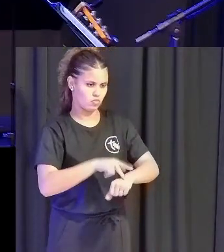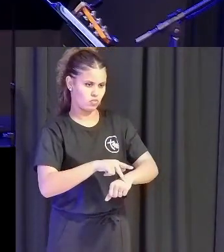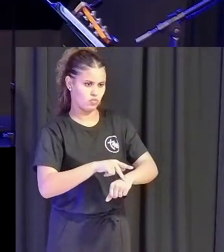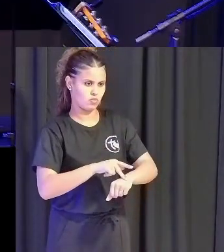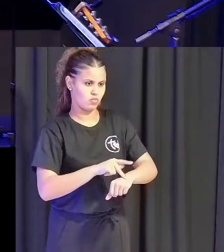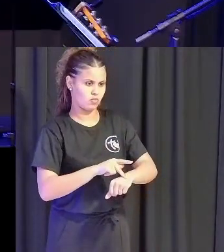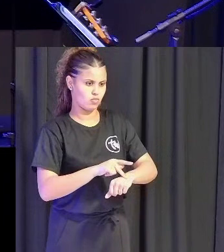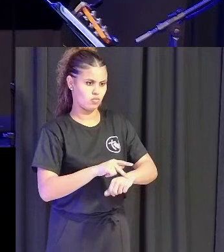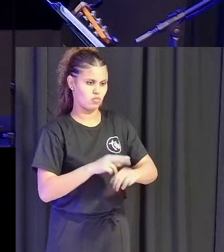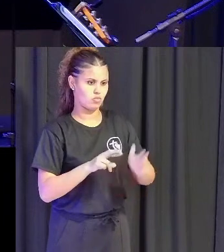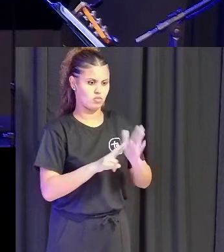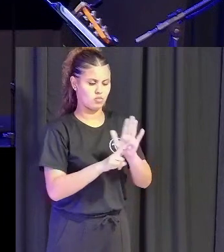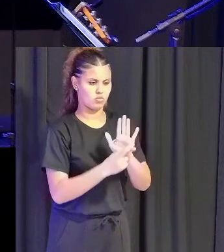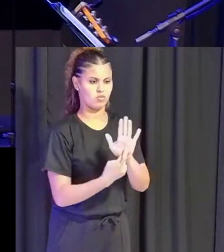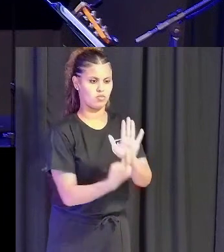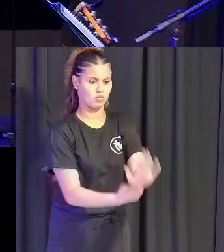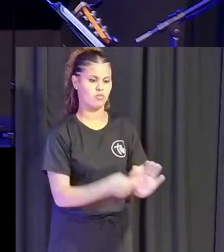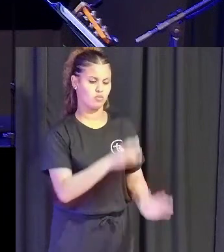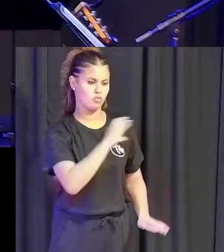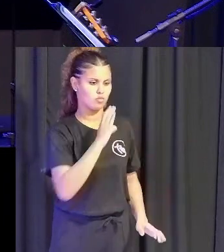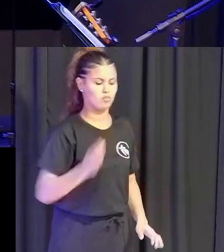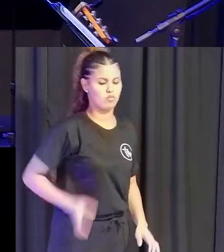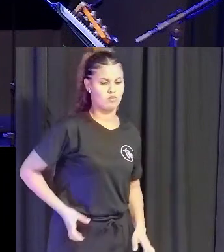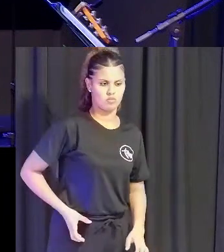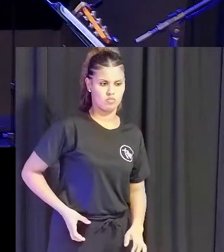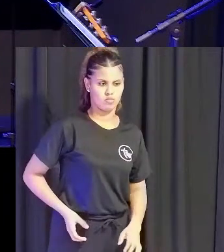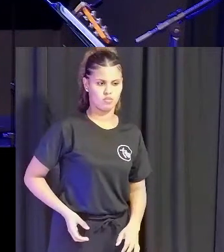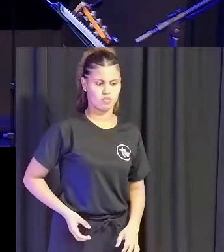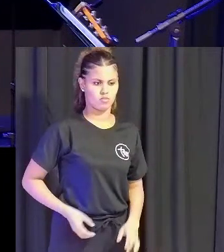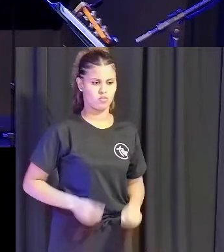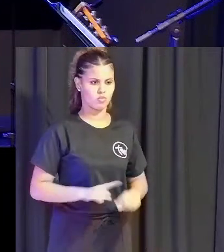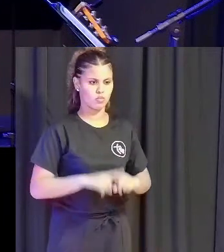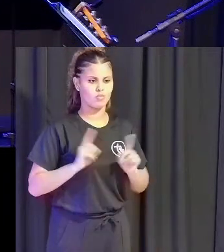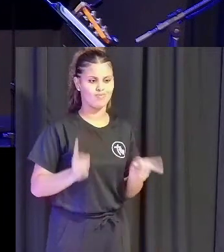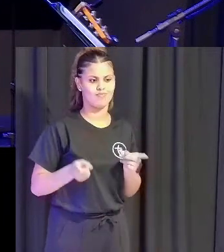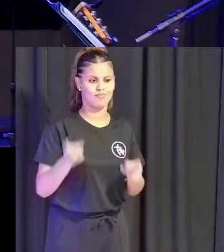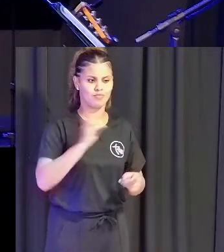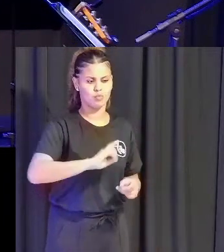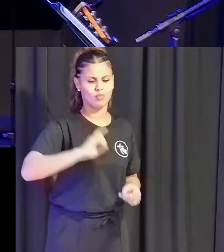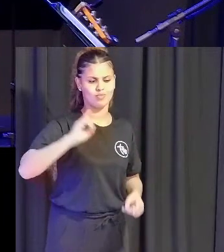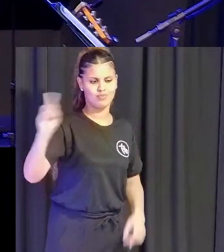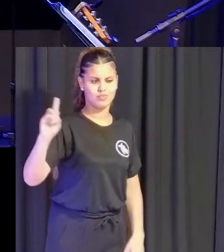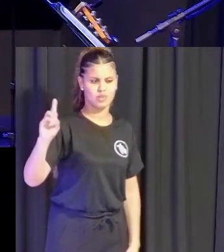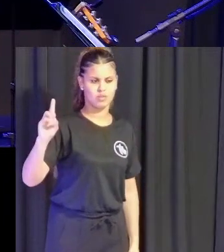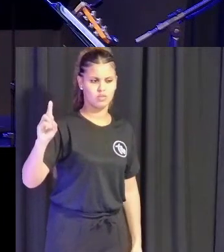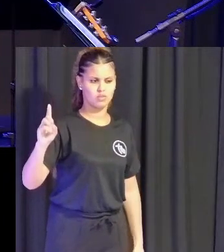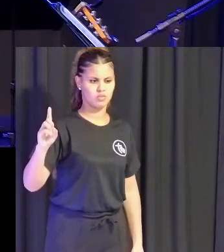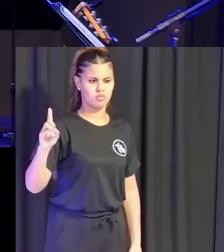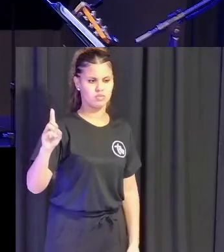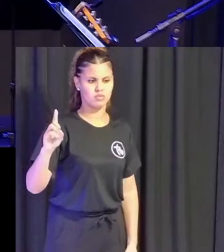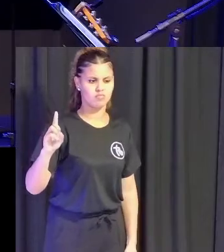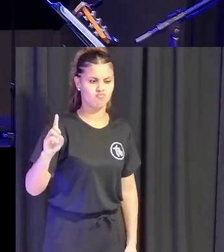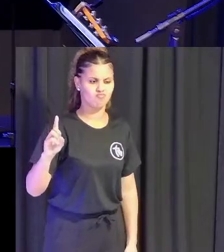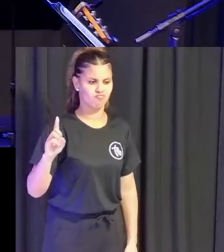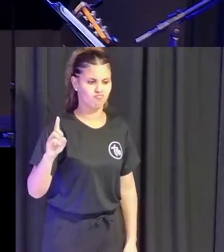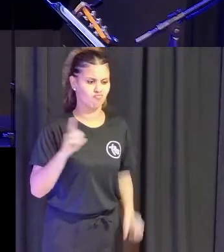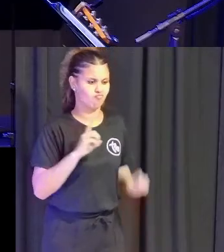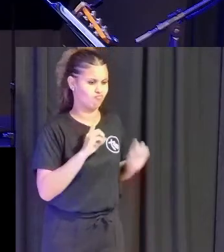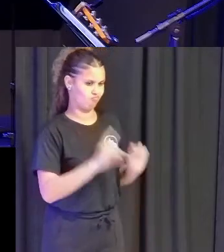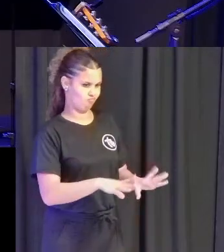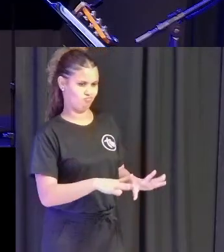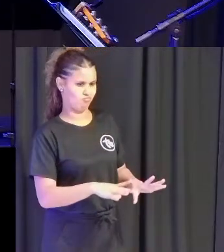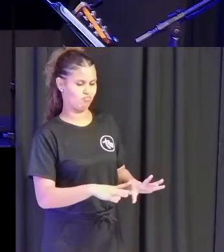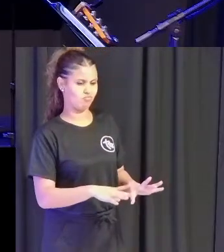se agradou da maior parte deles, pelo que foram prostrados no deserto. E essas